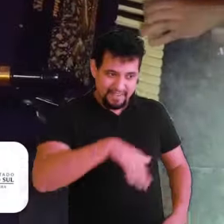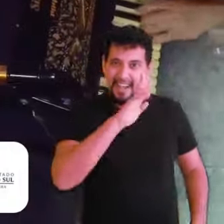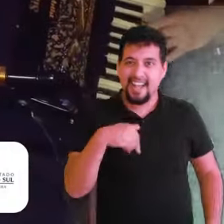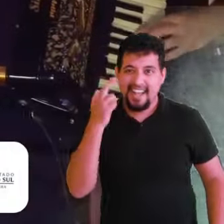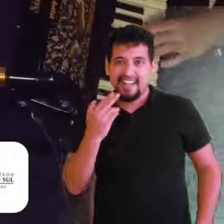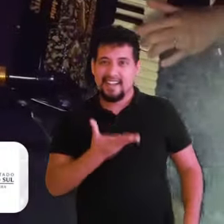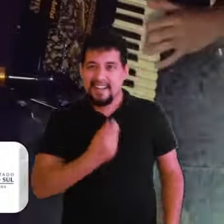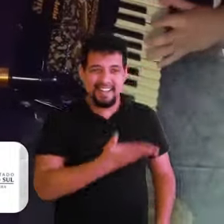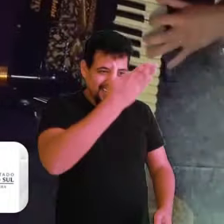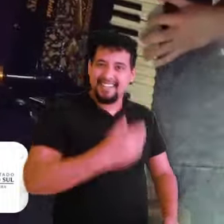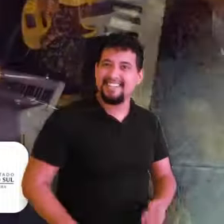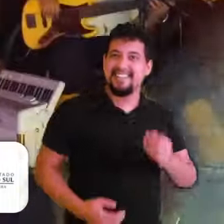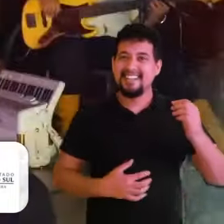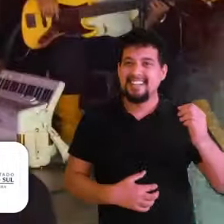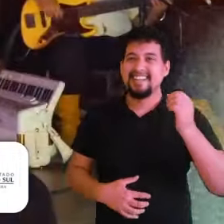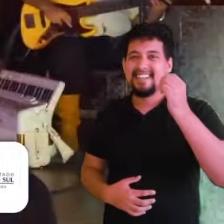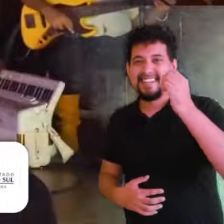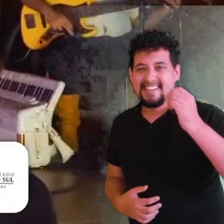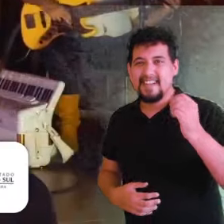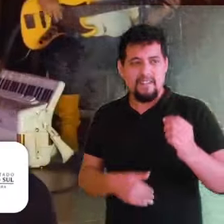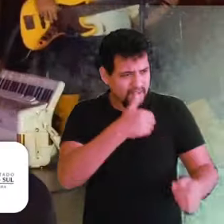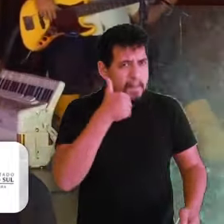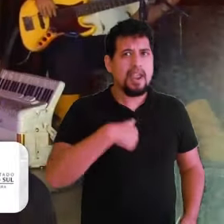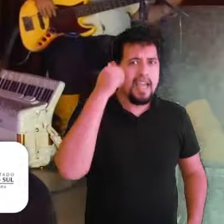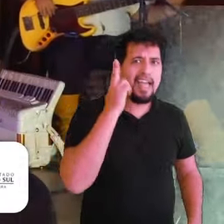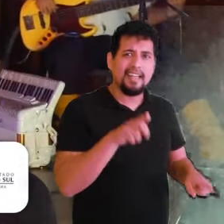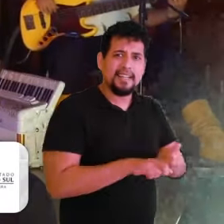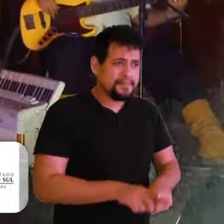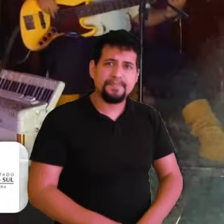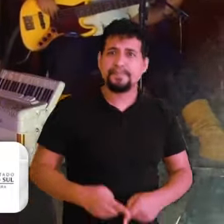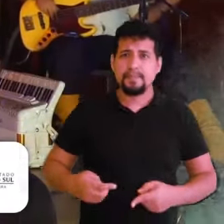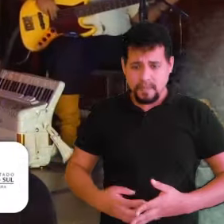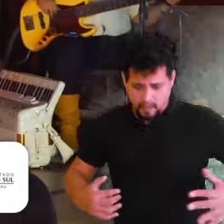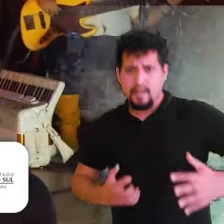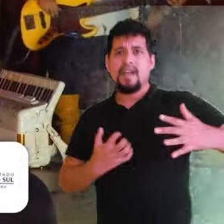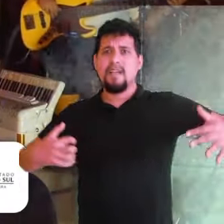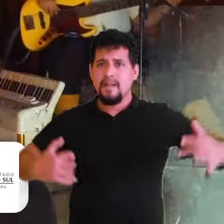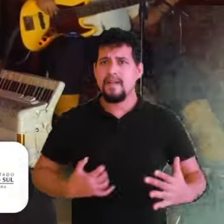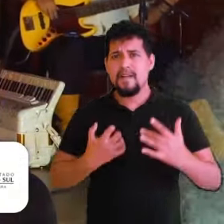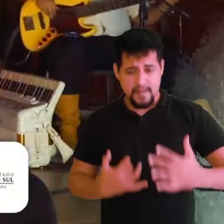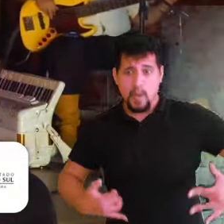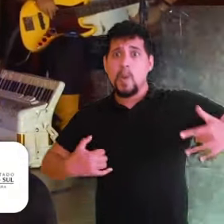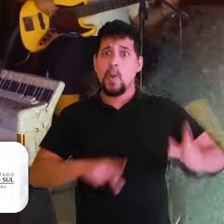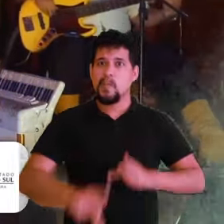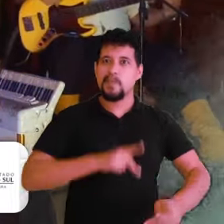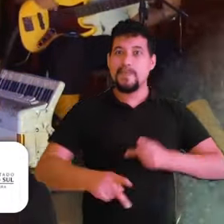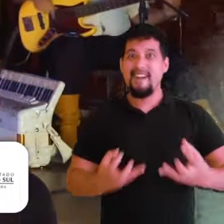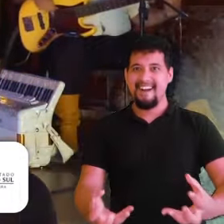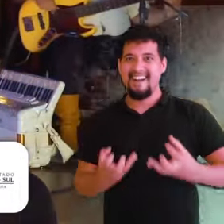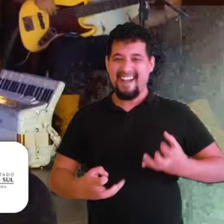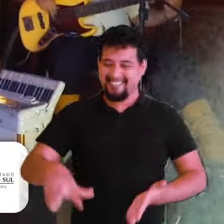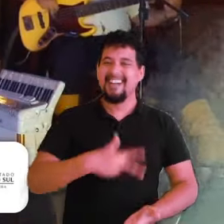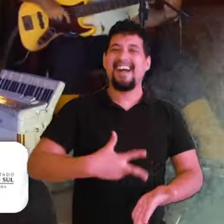Roda Morena! Abre a gaita, amigo gaiteiro, que o povo parceiro veio pra dançar. O som da gaita